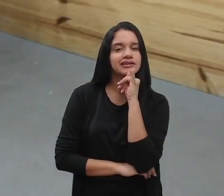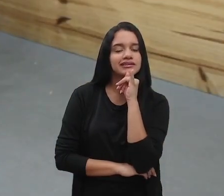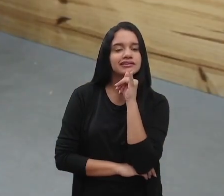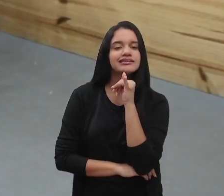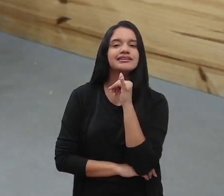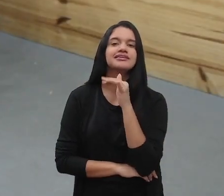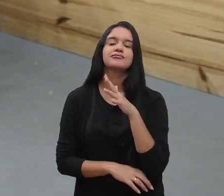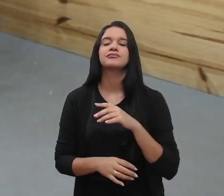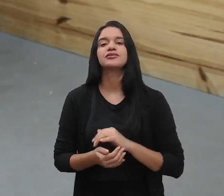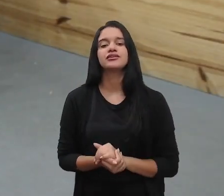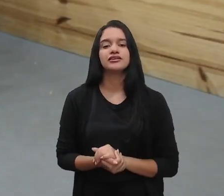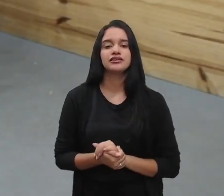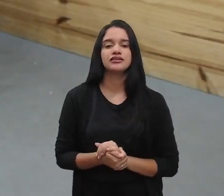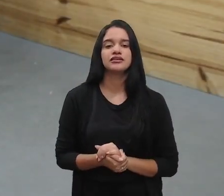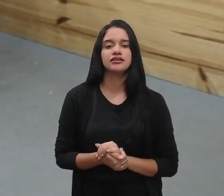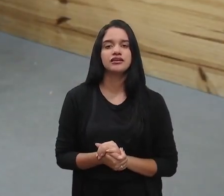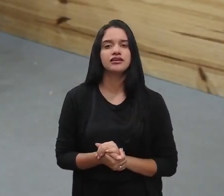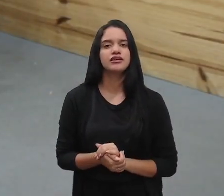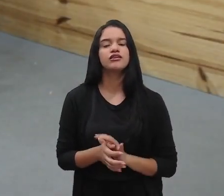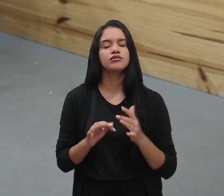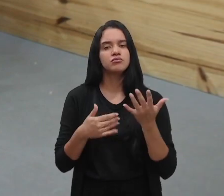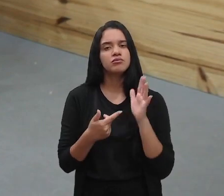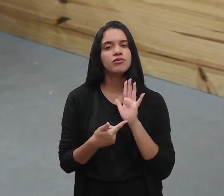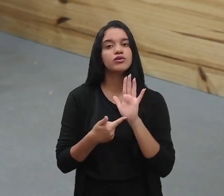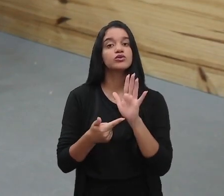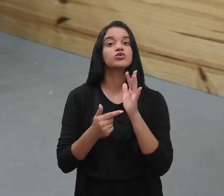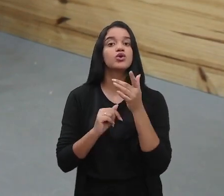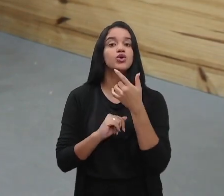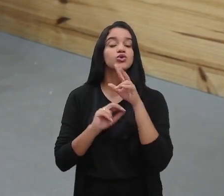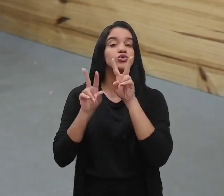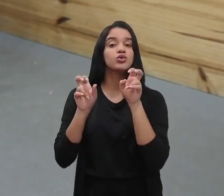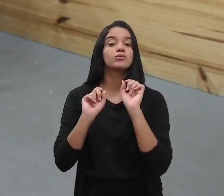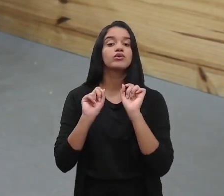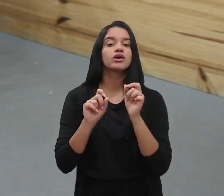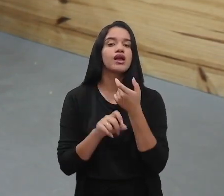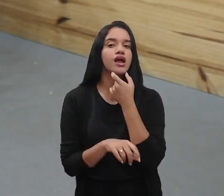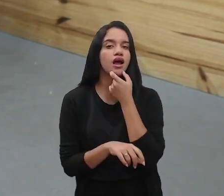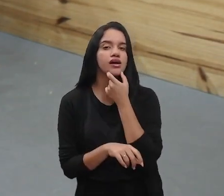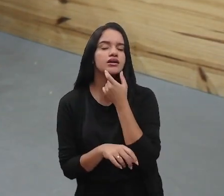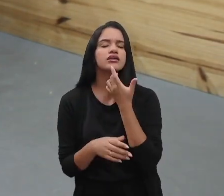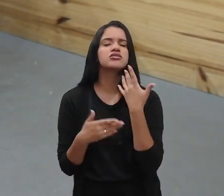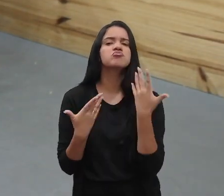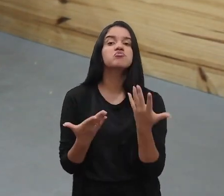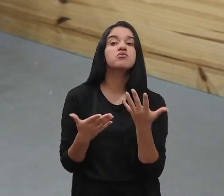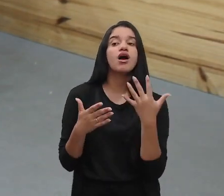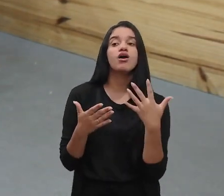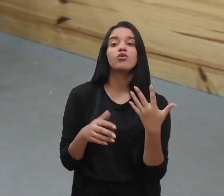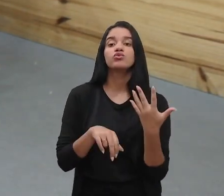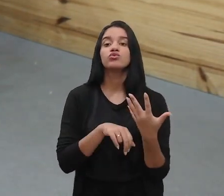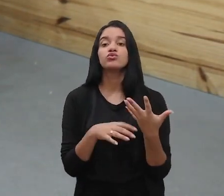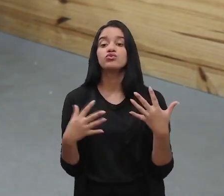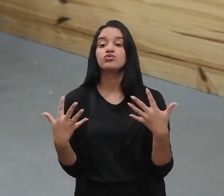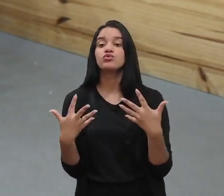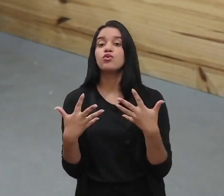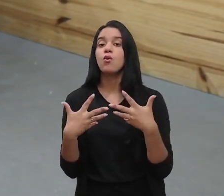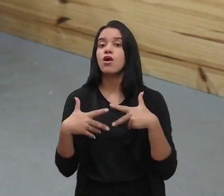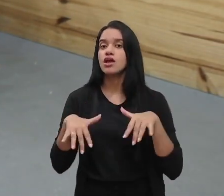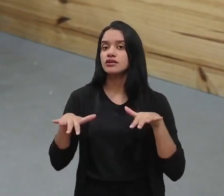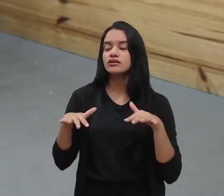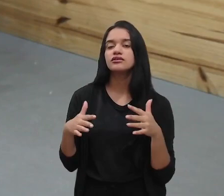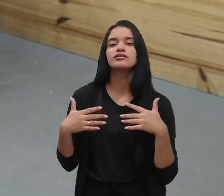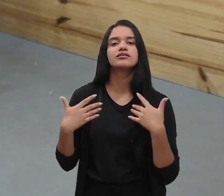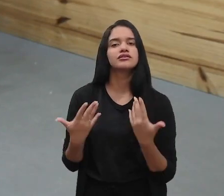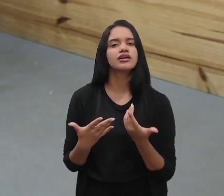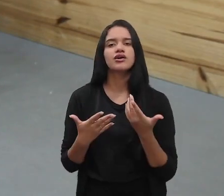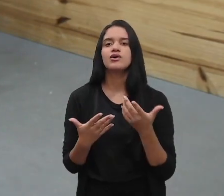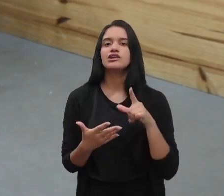isso mesmo. Acontece. Foi dado sobre o inglês. Isso. Qual é a sua fluência, não é? Por exemplo. Ou então, o candidato chega, tem